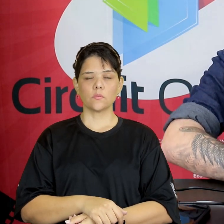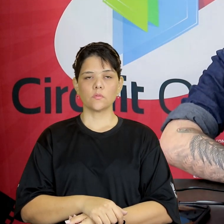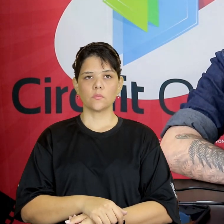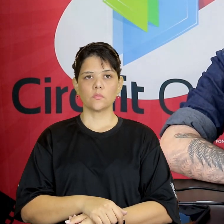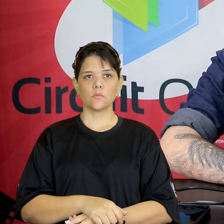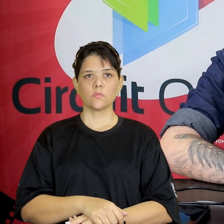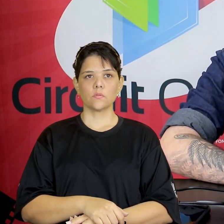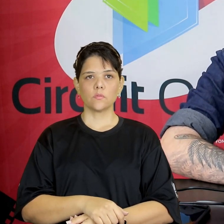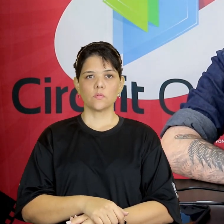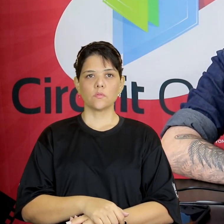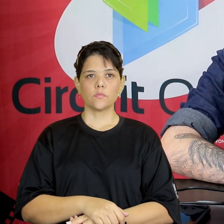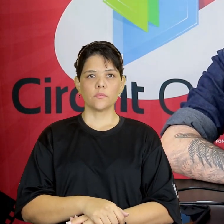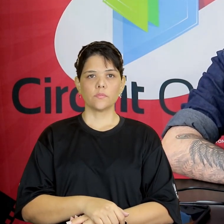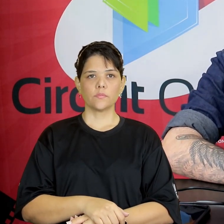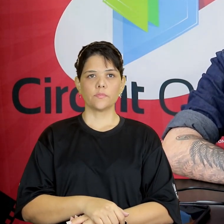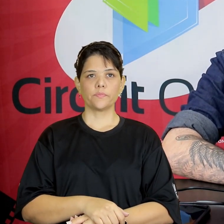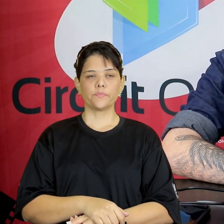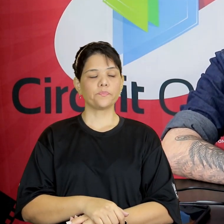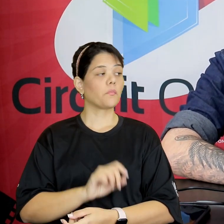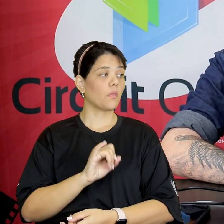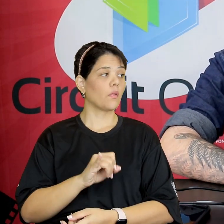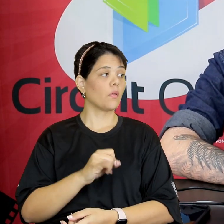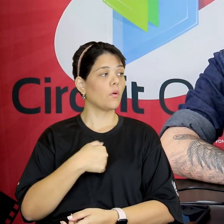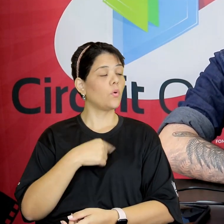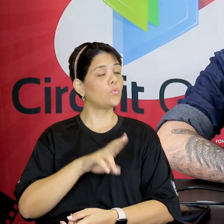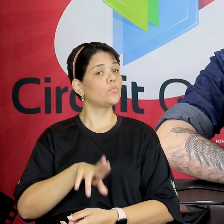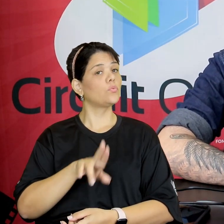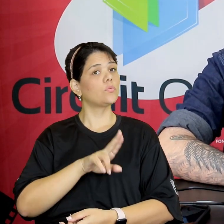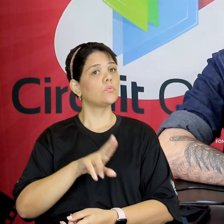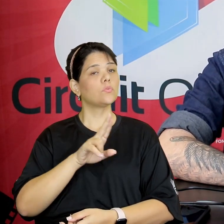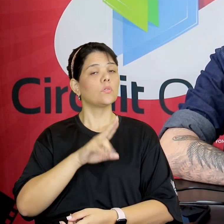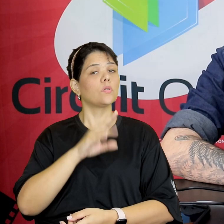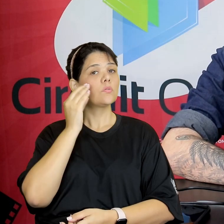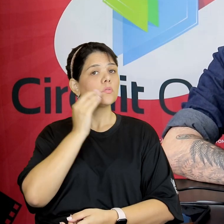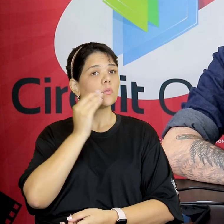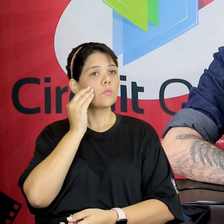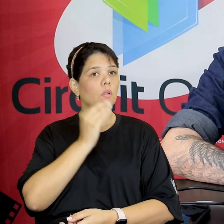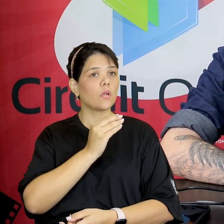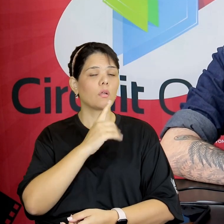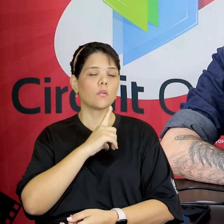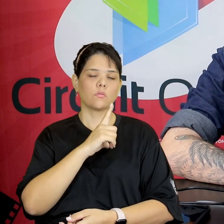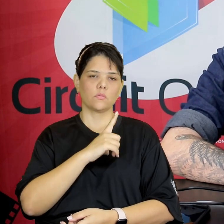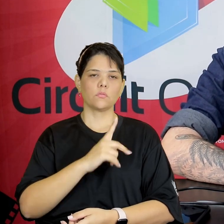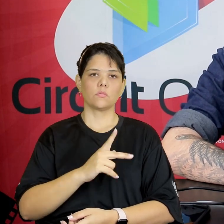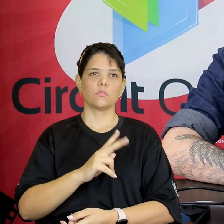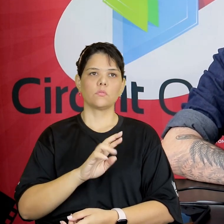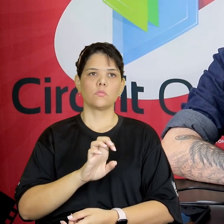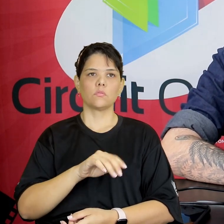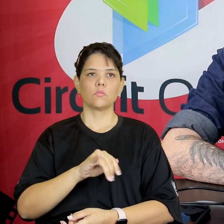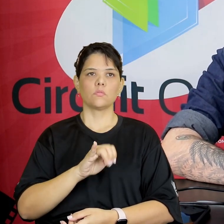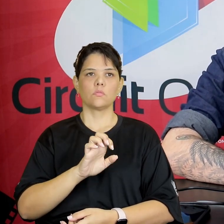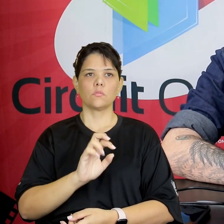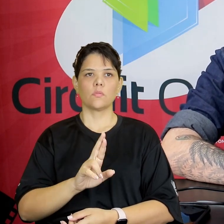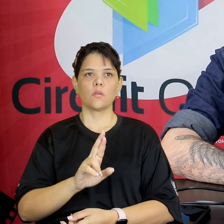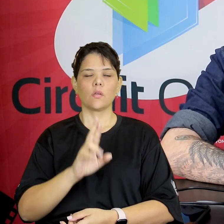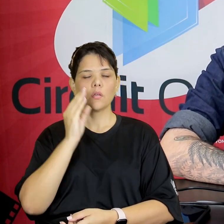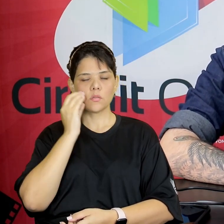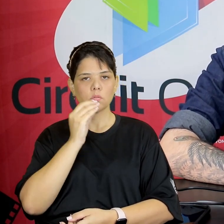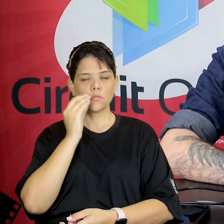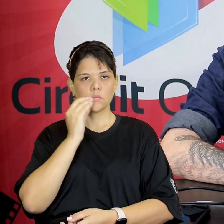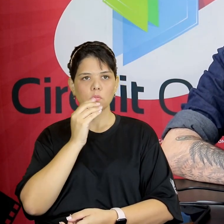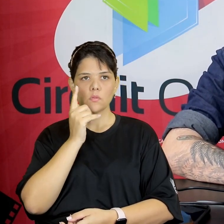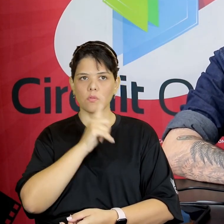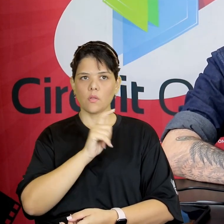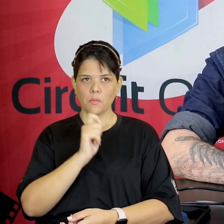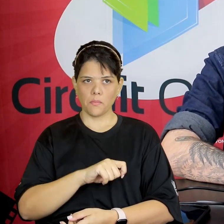Aí vocês pensam, e se eu edito pelo celular? Existe uma versão do Premiere para celular, que é chamado Premiere Rush.